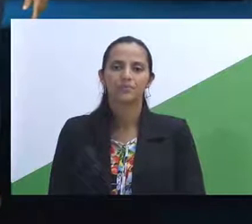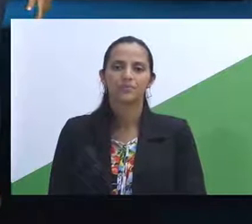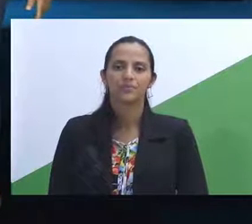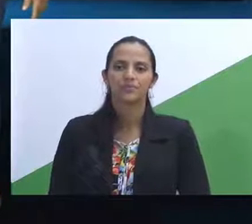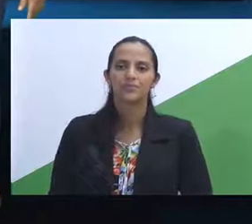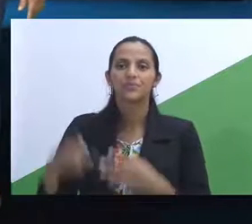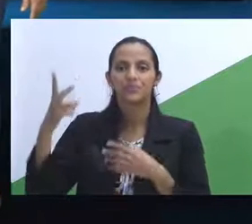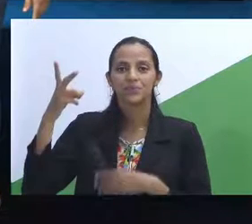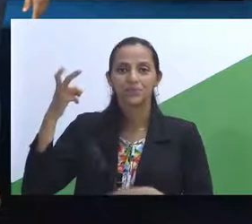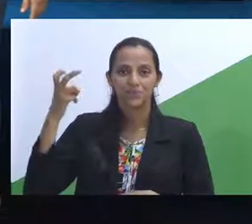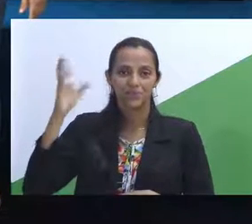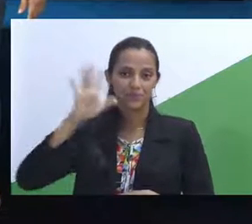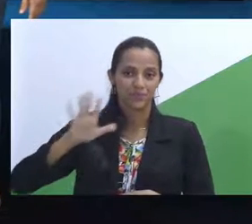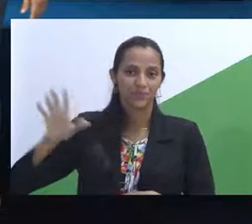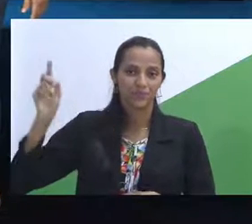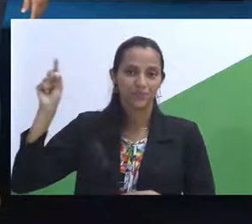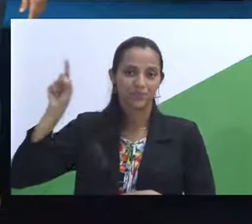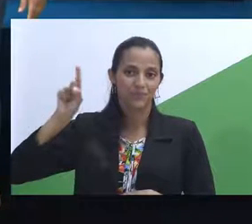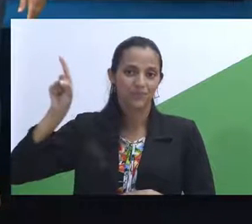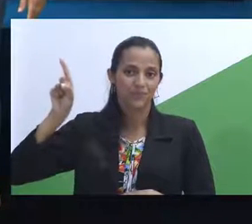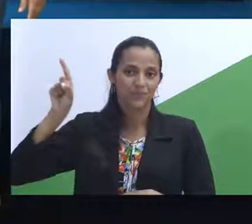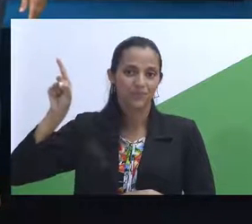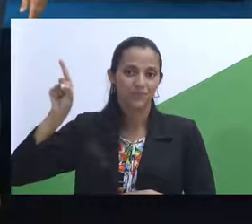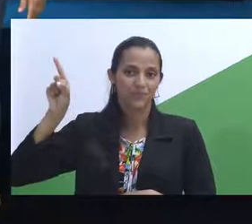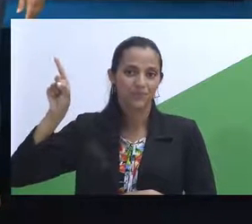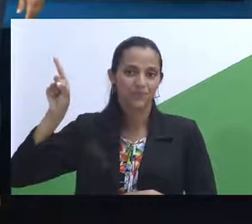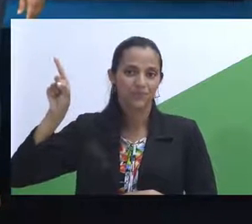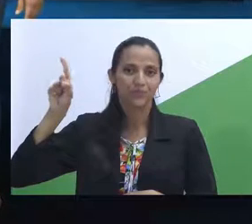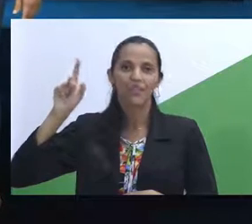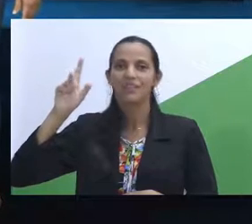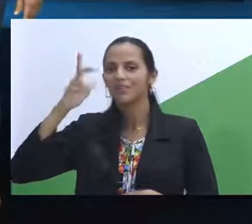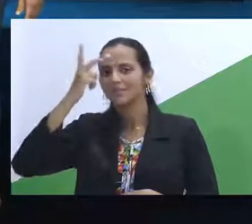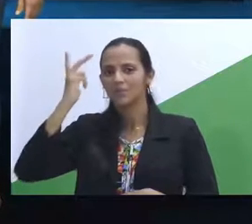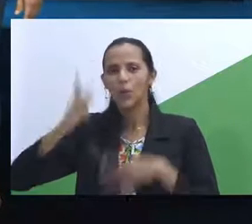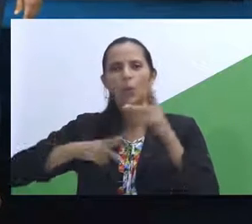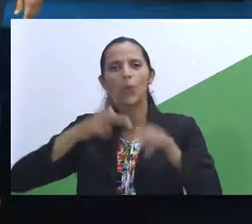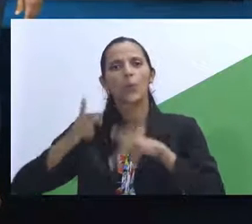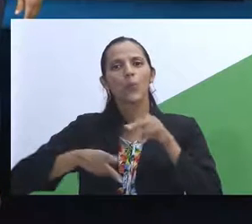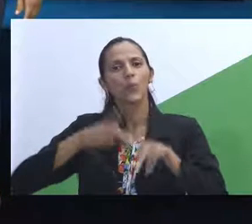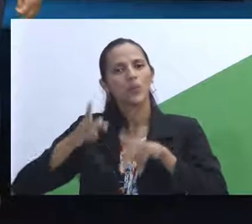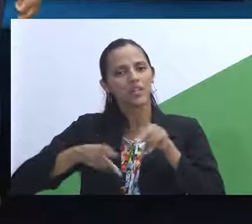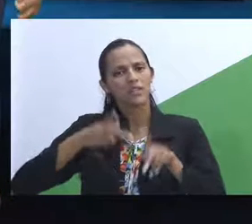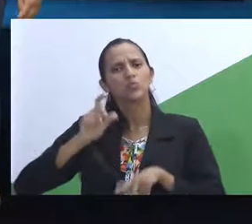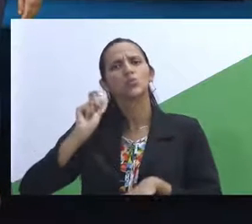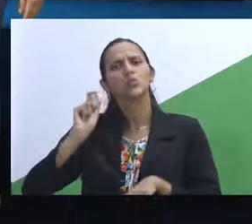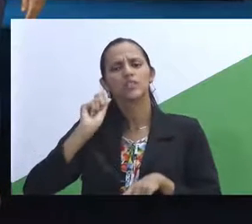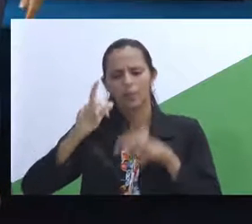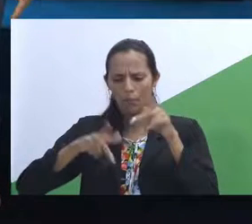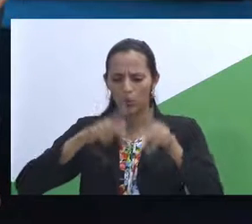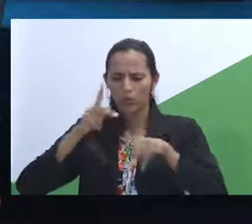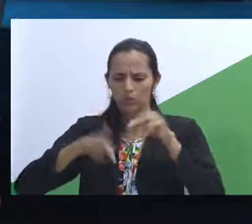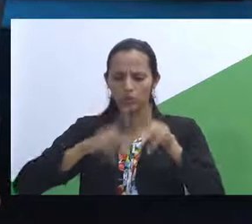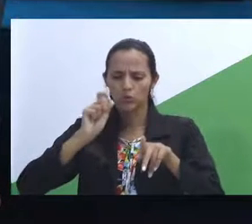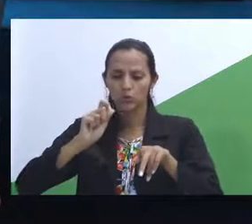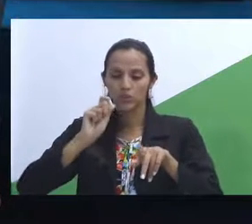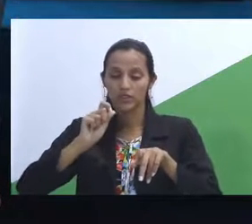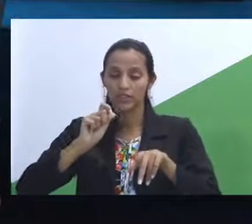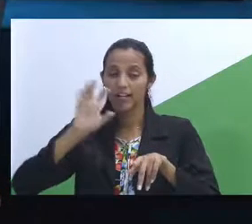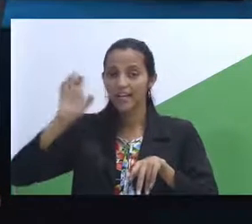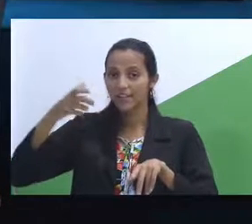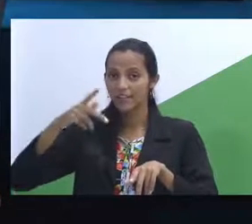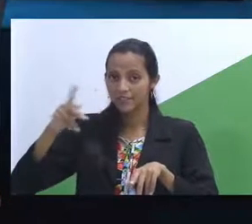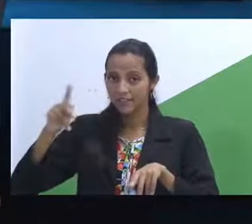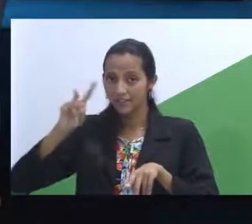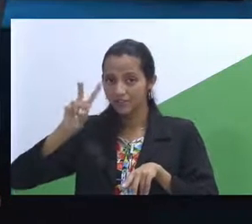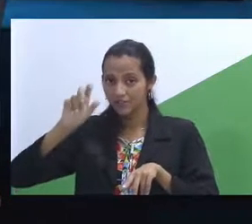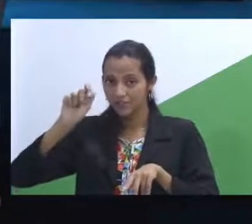Nós, então, agora temos a imagem do populismo, né? O que é, então, aí o populismo? Vargas, como aquele,